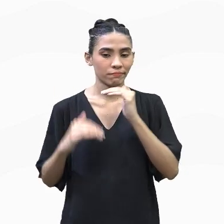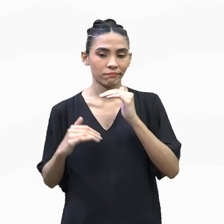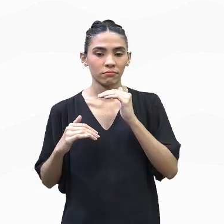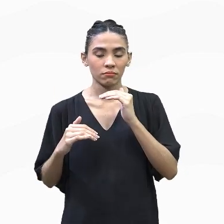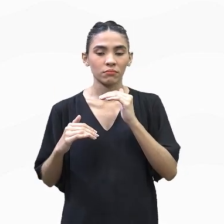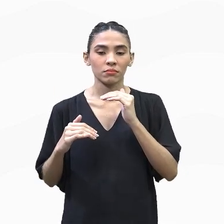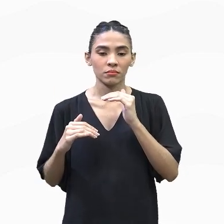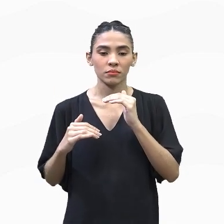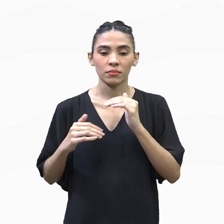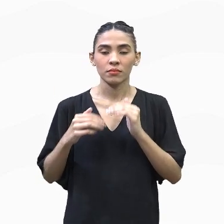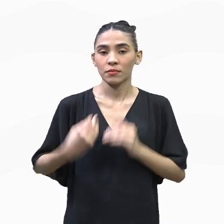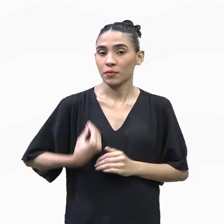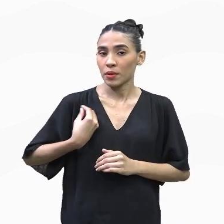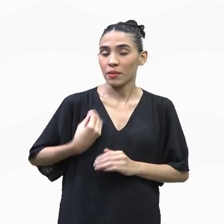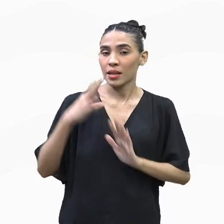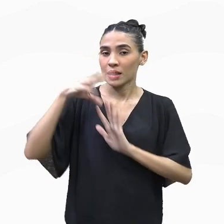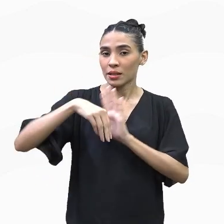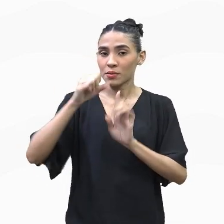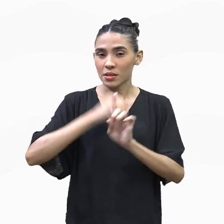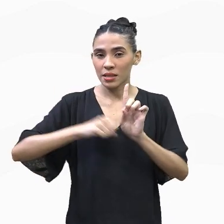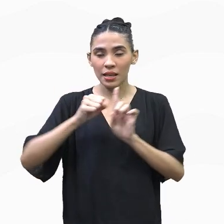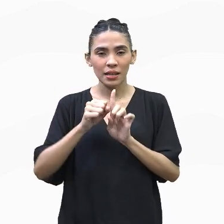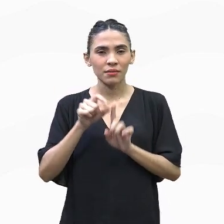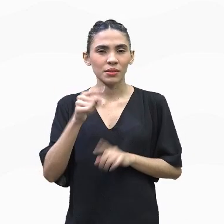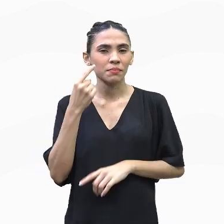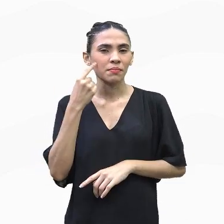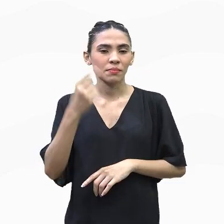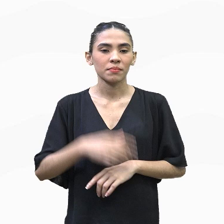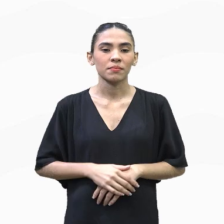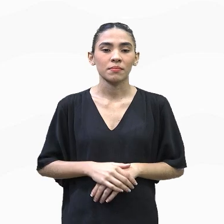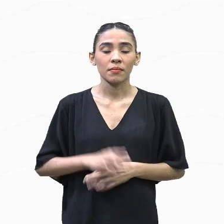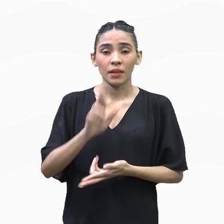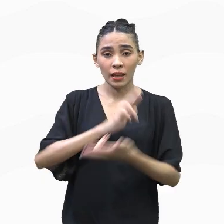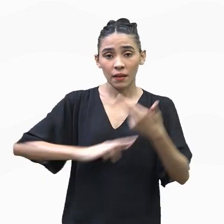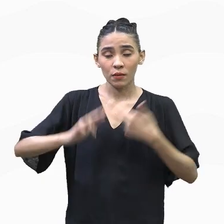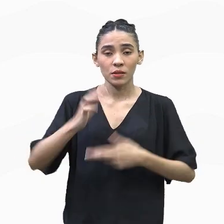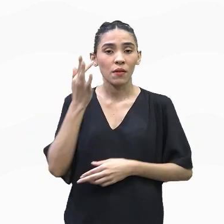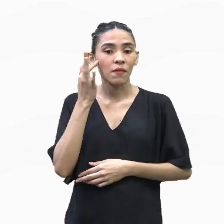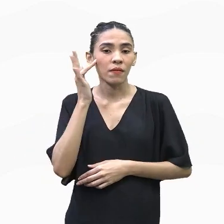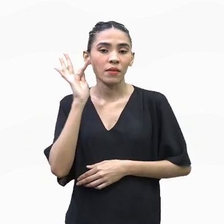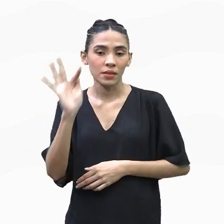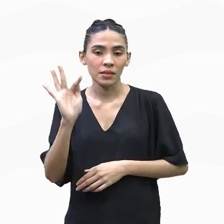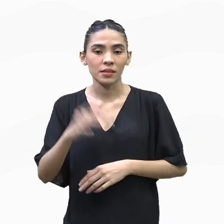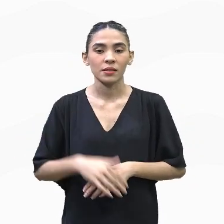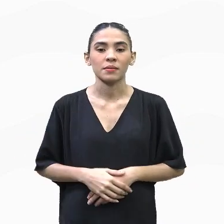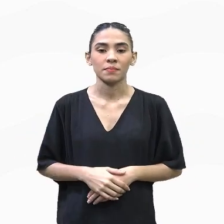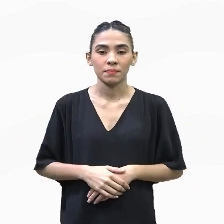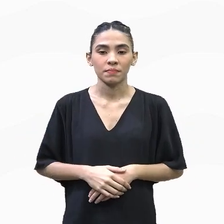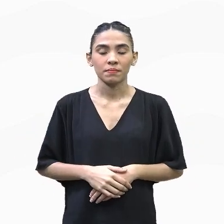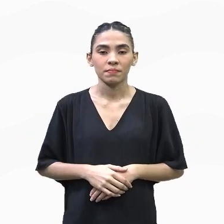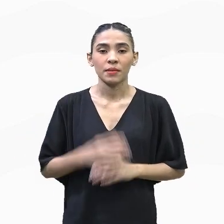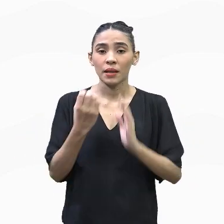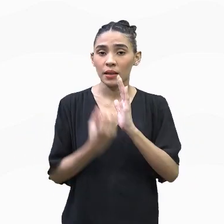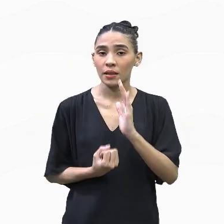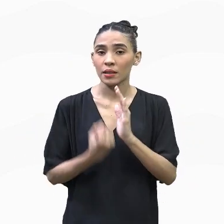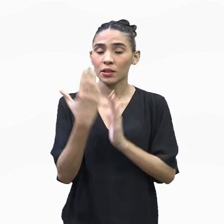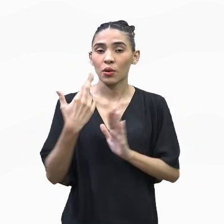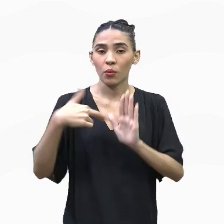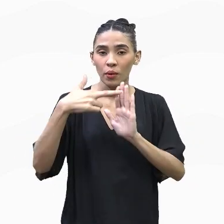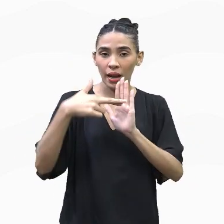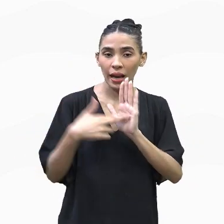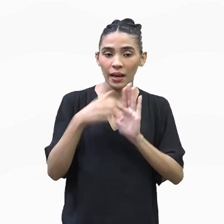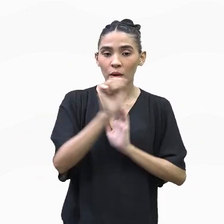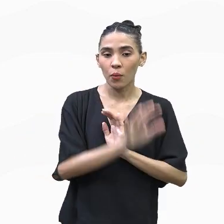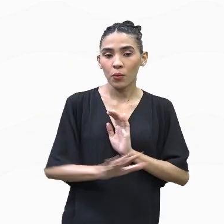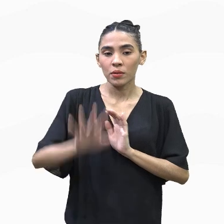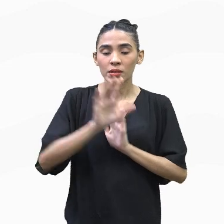subtraídos ao se viver em sociedade. Já pensou? A Revolução Francesa entra em cena, deu padrões universais